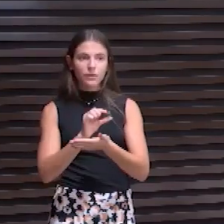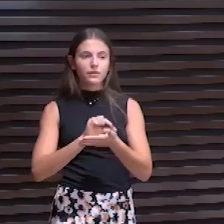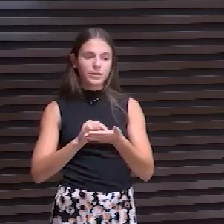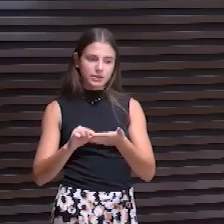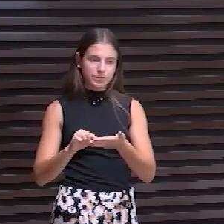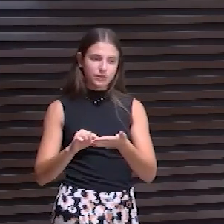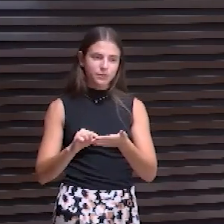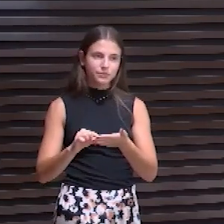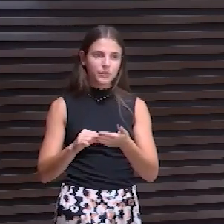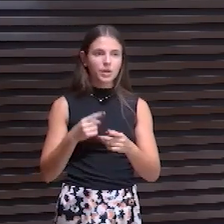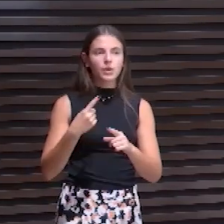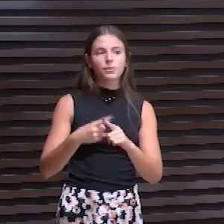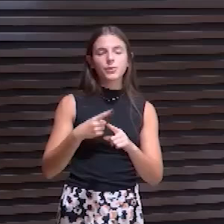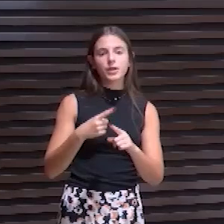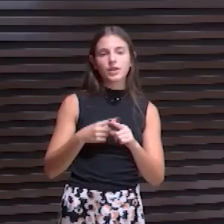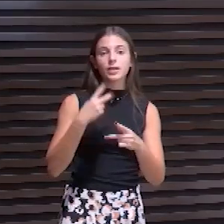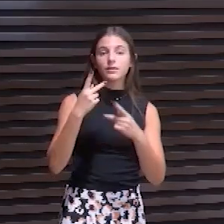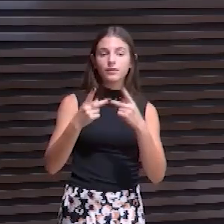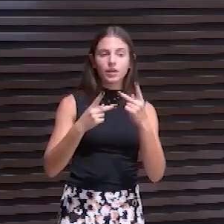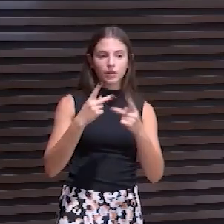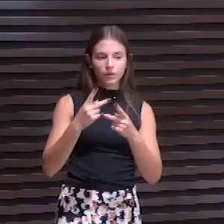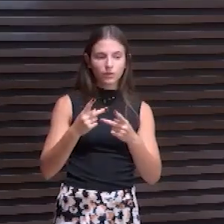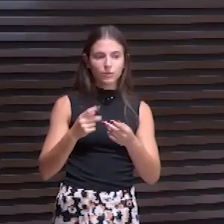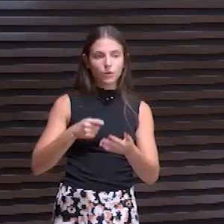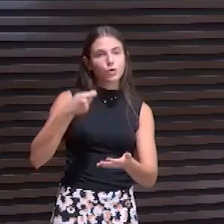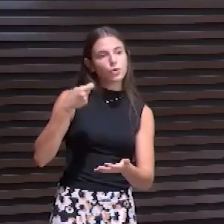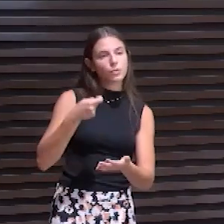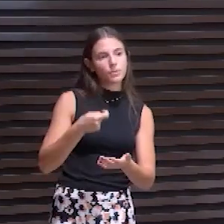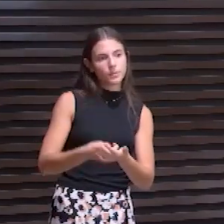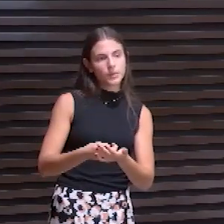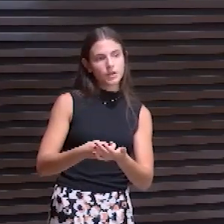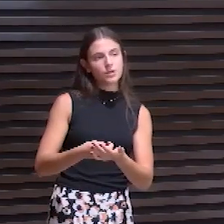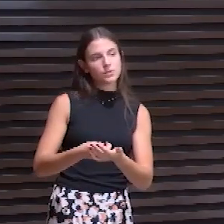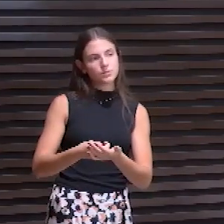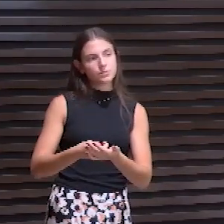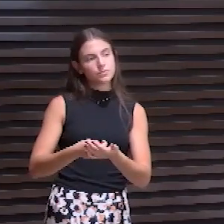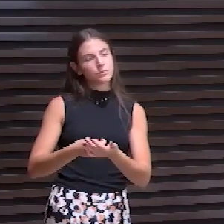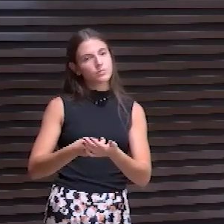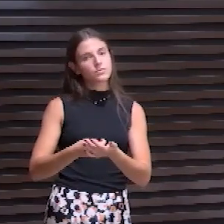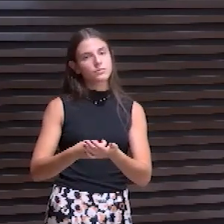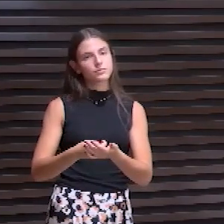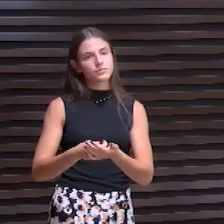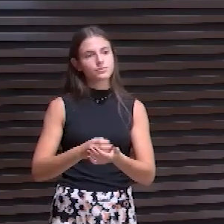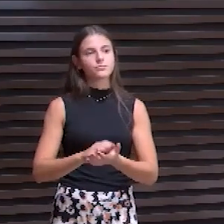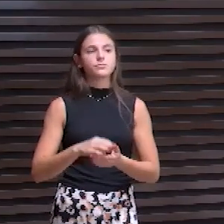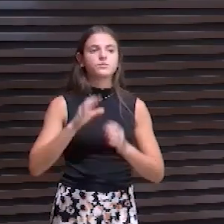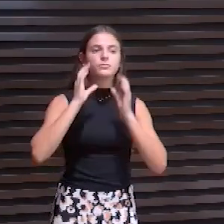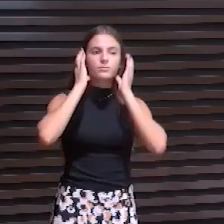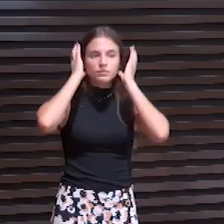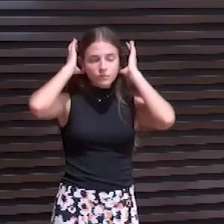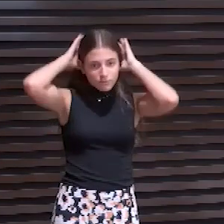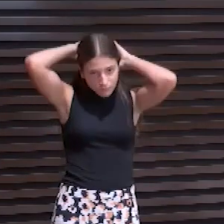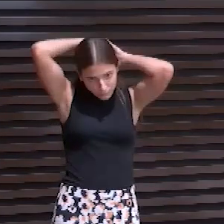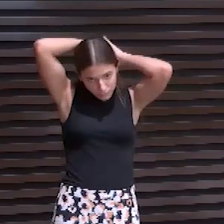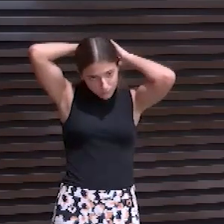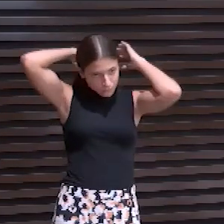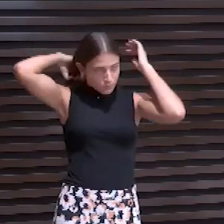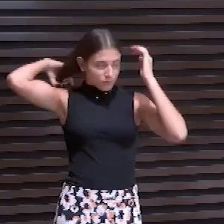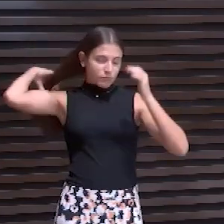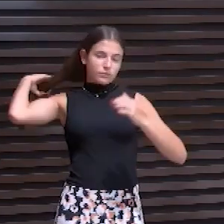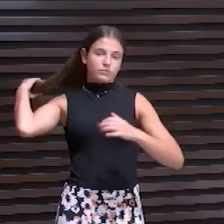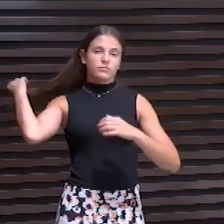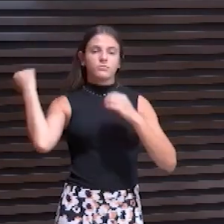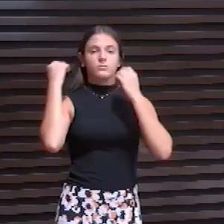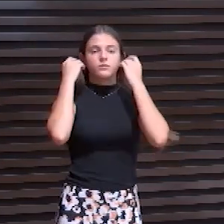se cumprindo ali. E o dia da vingança do Senhor é o dia da sua volta, onde ele julgará esse mundo. Isso ainda se